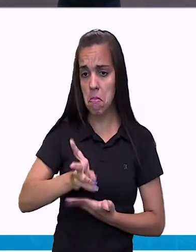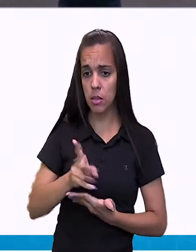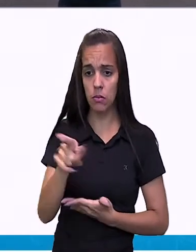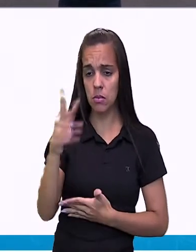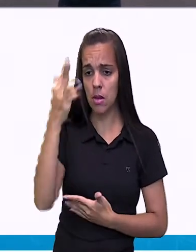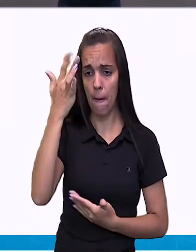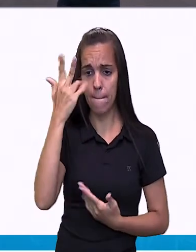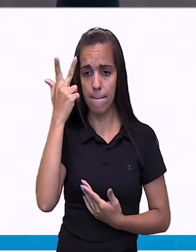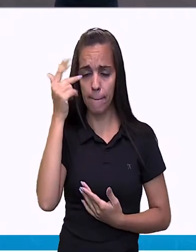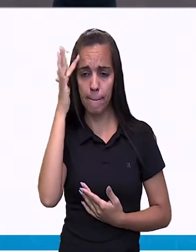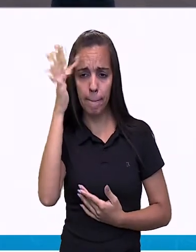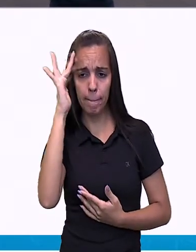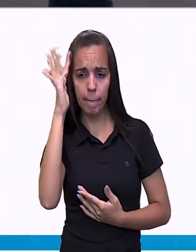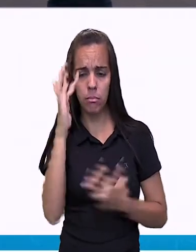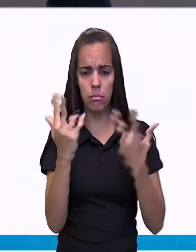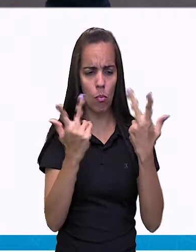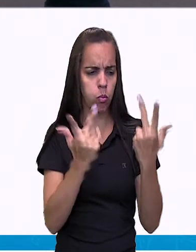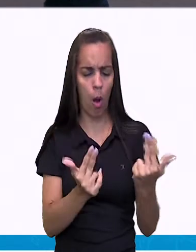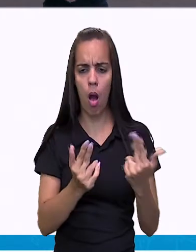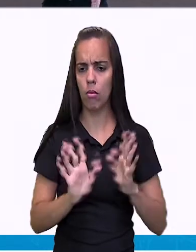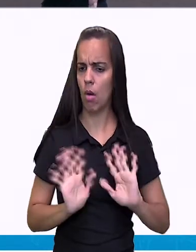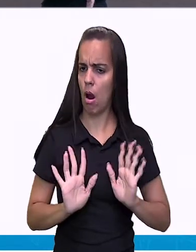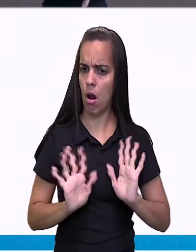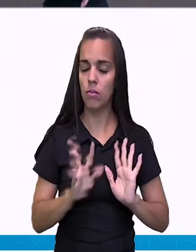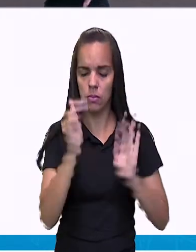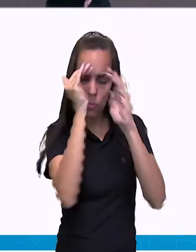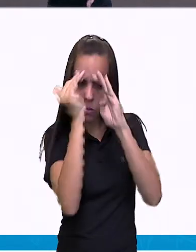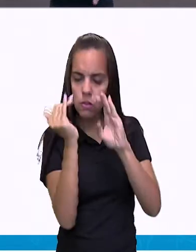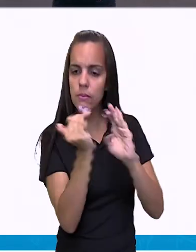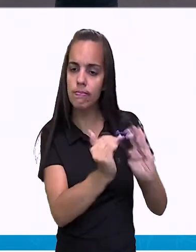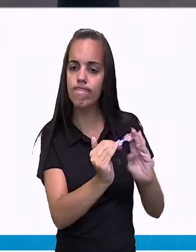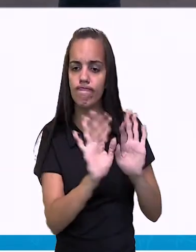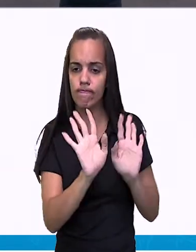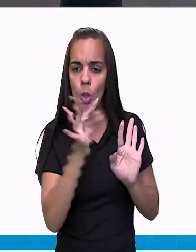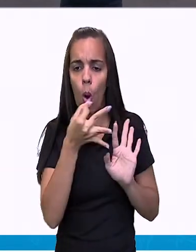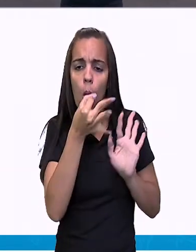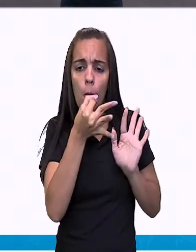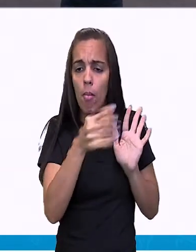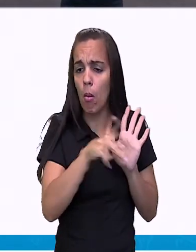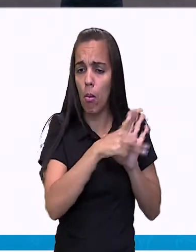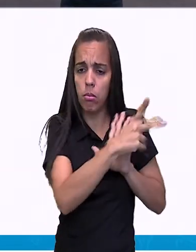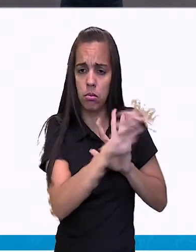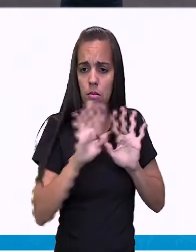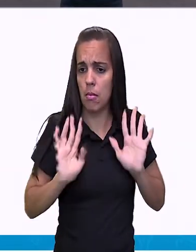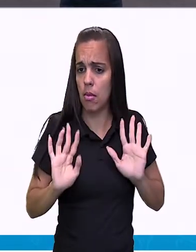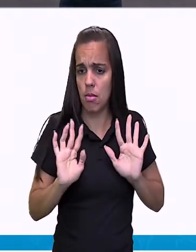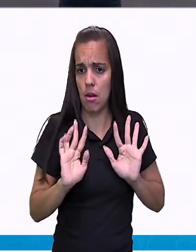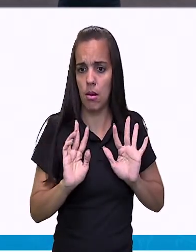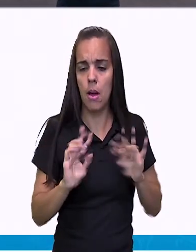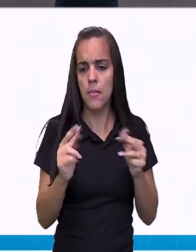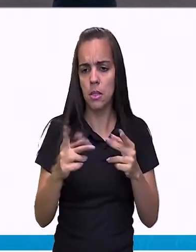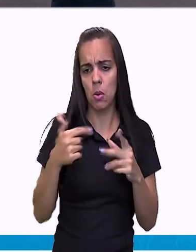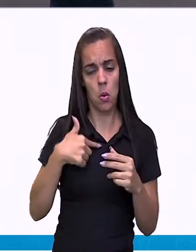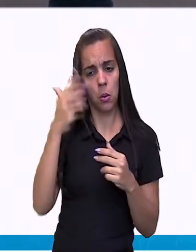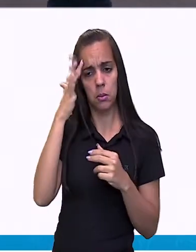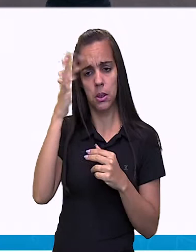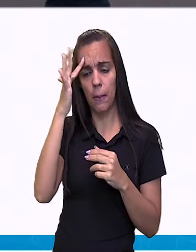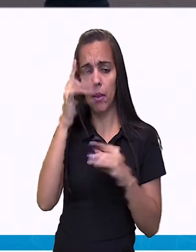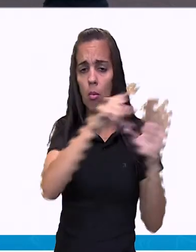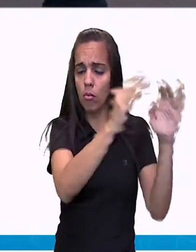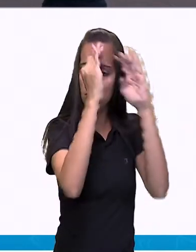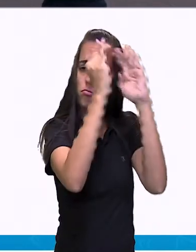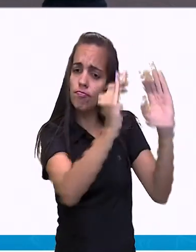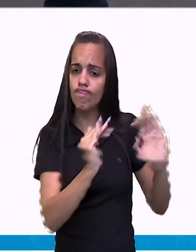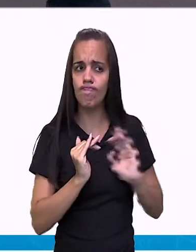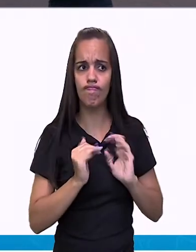você precisa respeitar a forma como ela pensa. E aqui nós citamos muito a questão do debate político, mas não